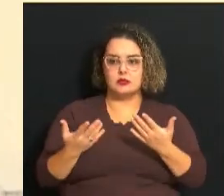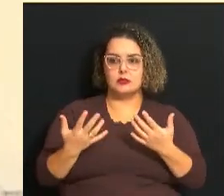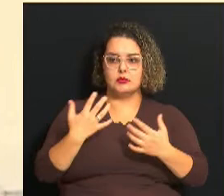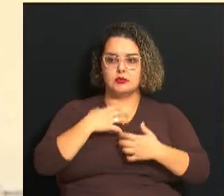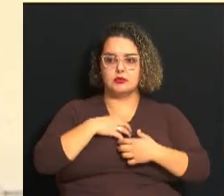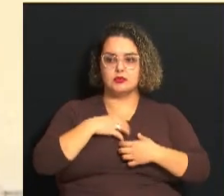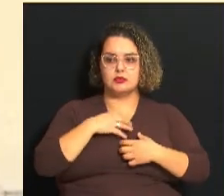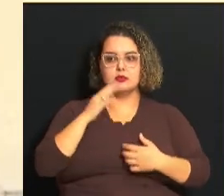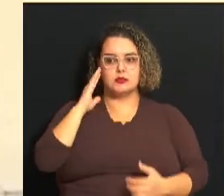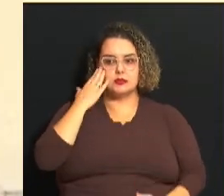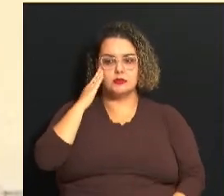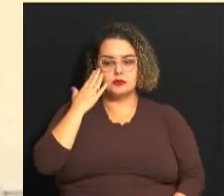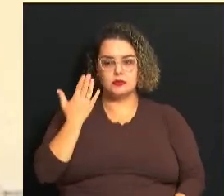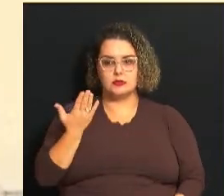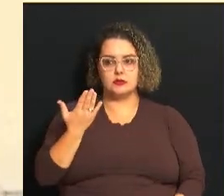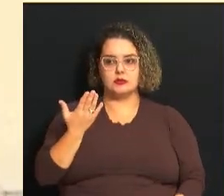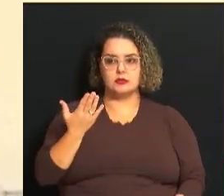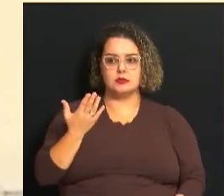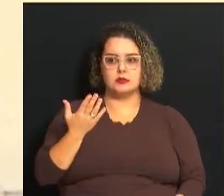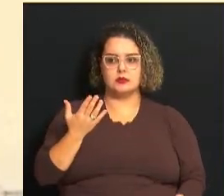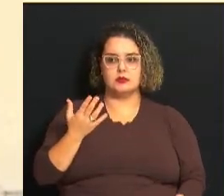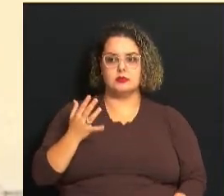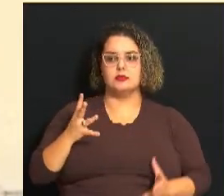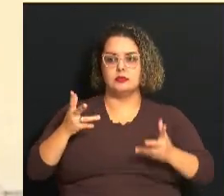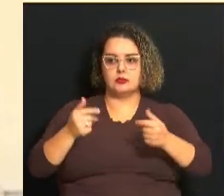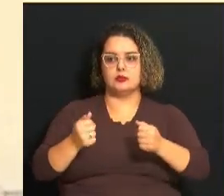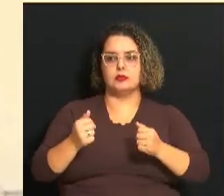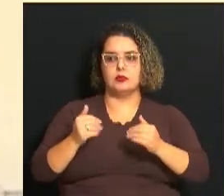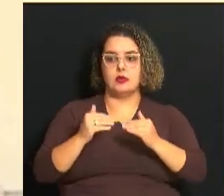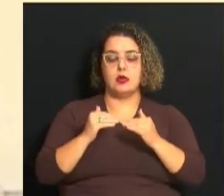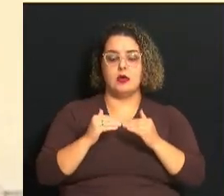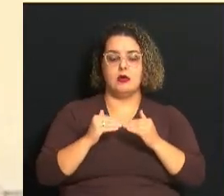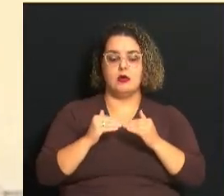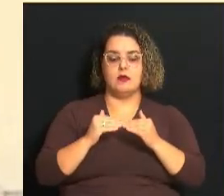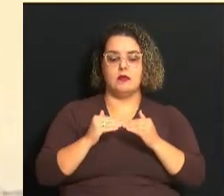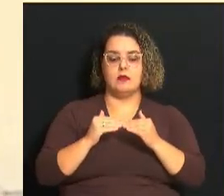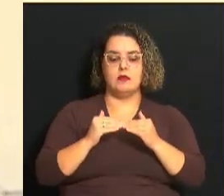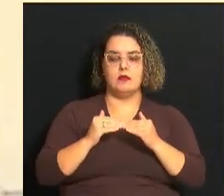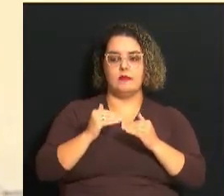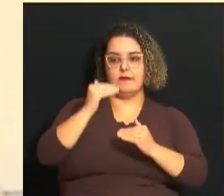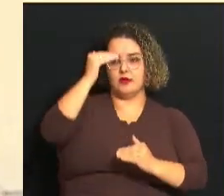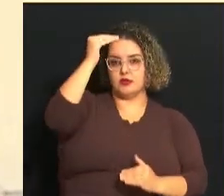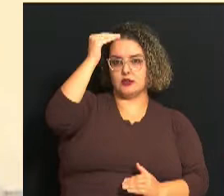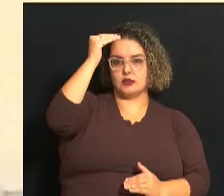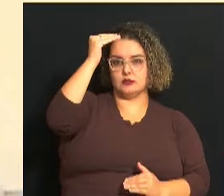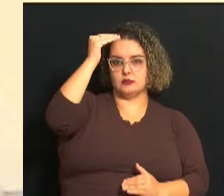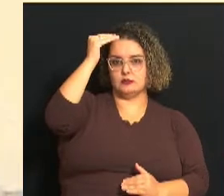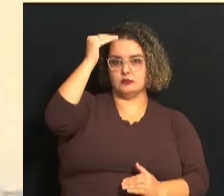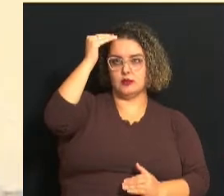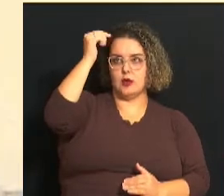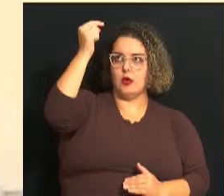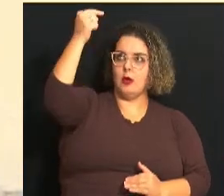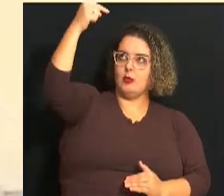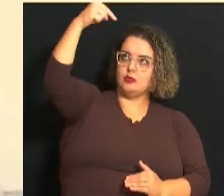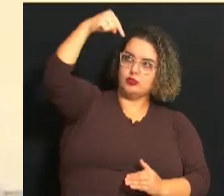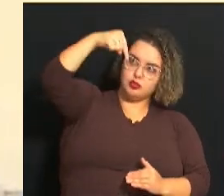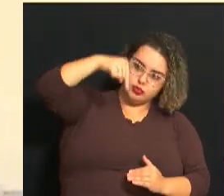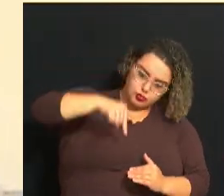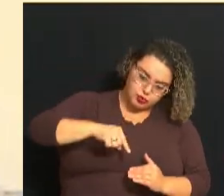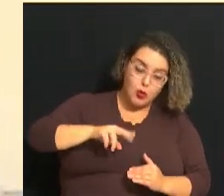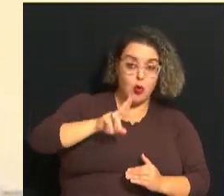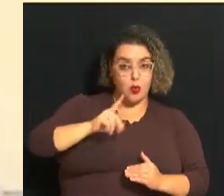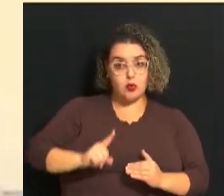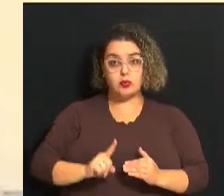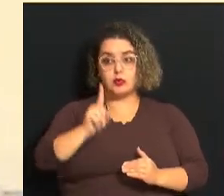né que a gente pode identificar maneira mais genérica vertical o que pode ser descendente ou ascendente